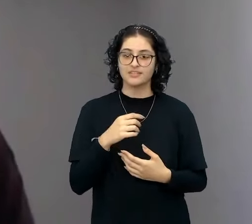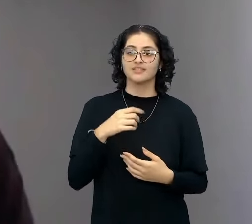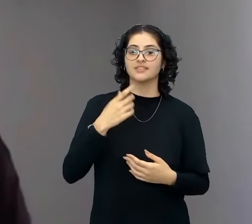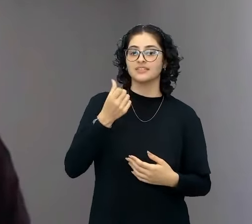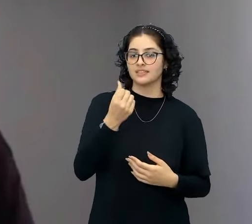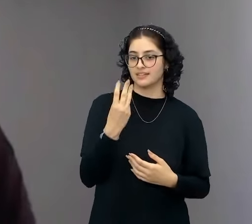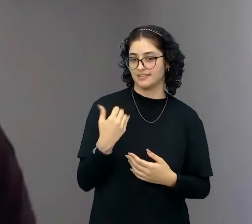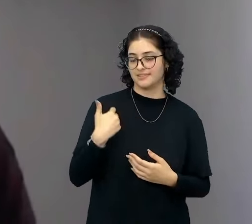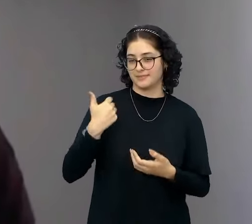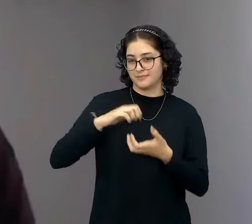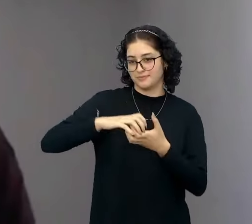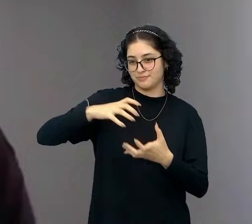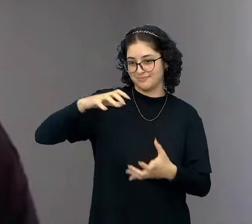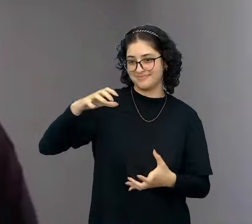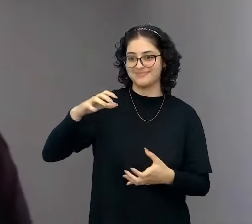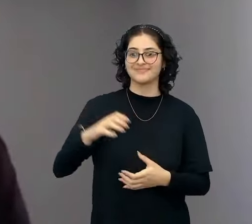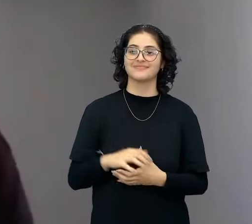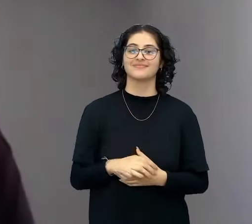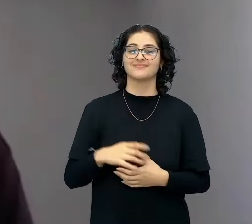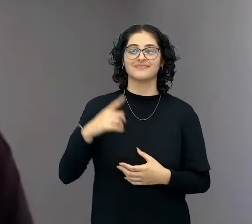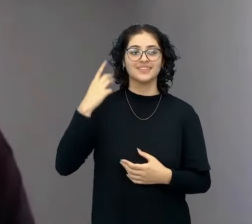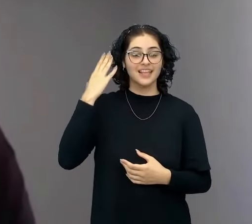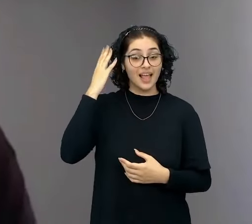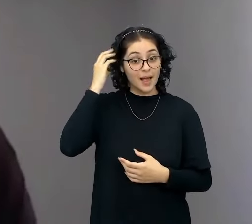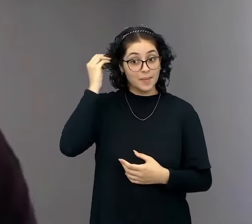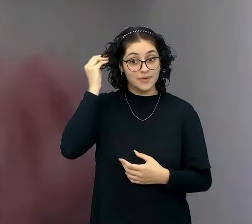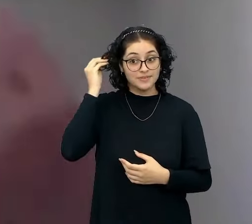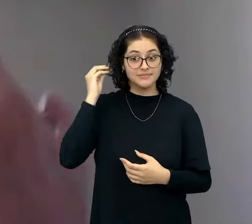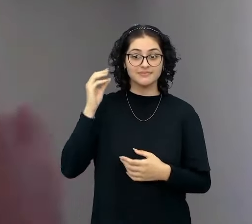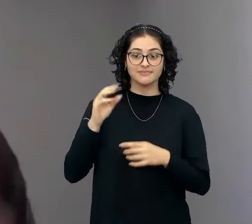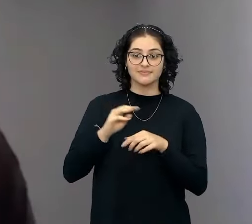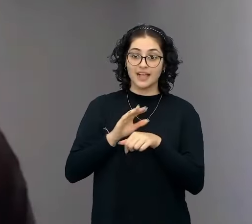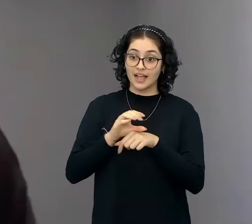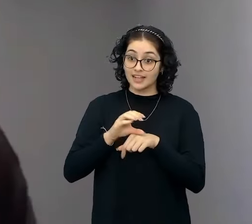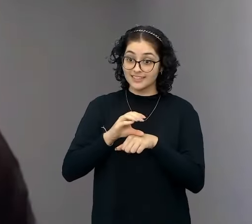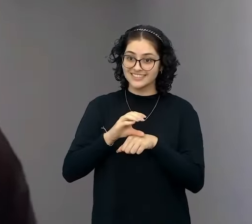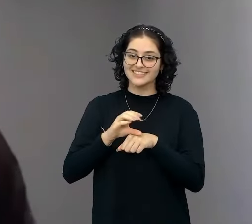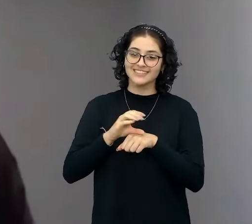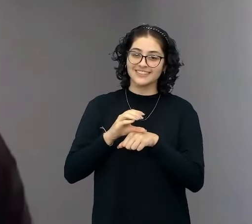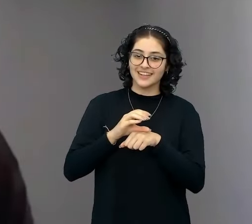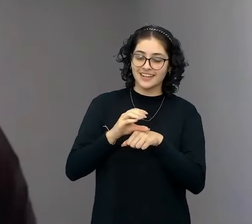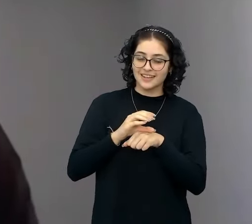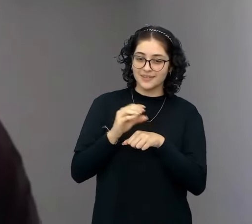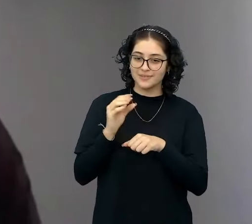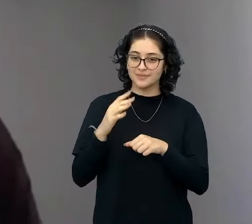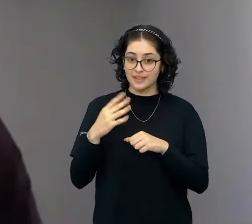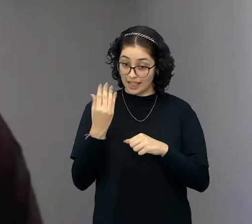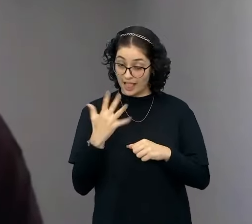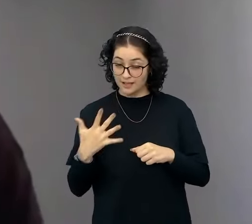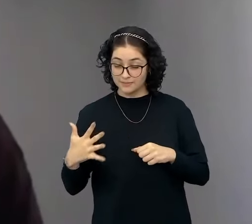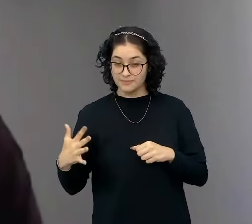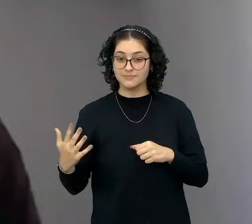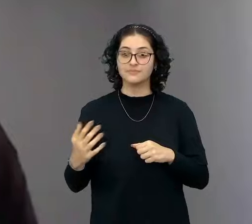anos, né? Meus cabelos são castanhos, cabelinhos castanhos claros, é curtinho.